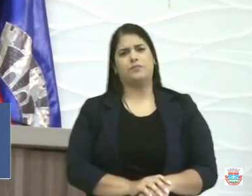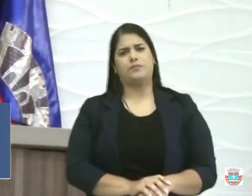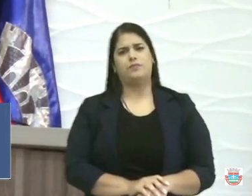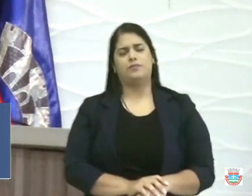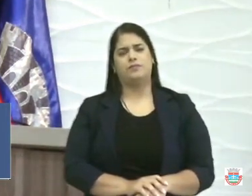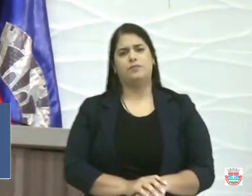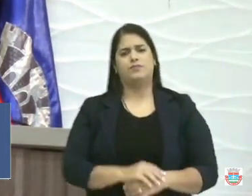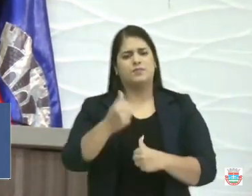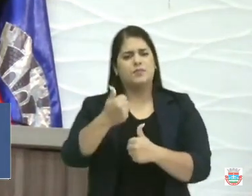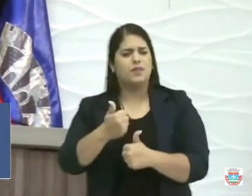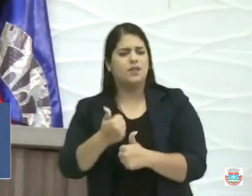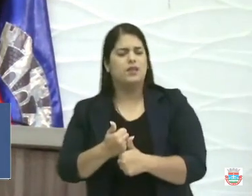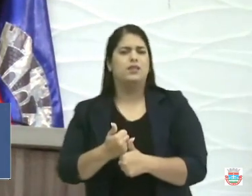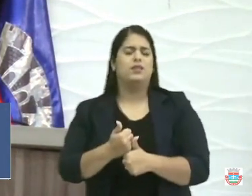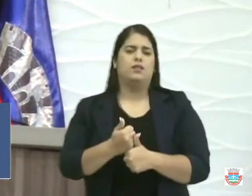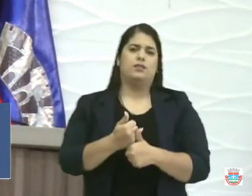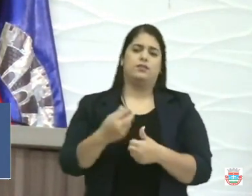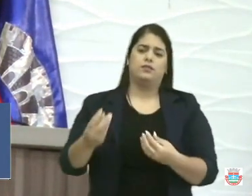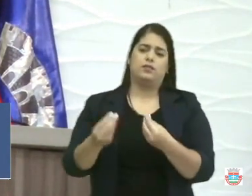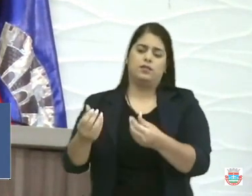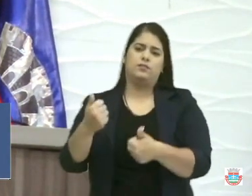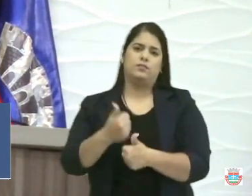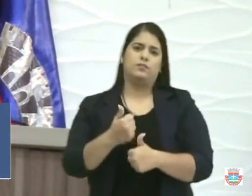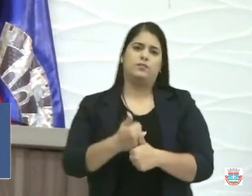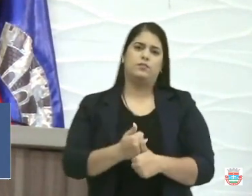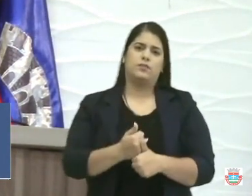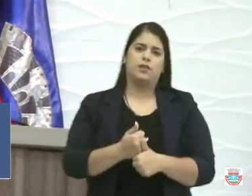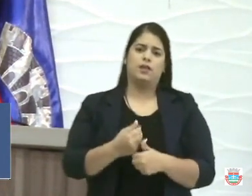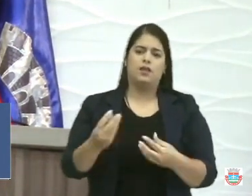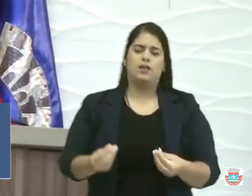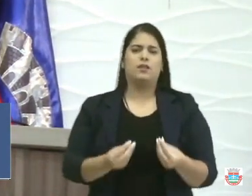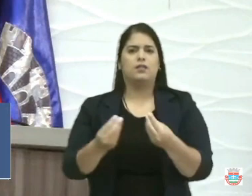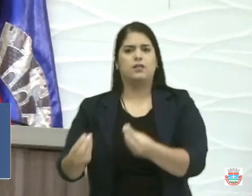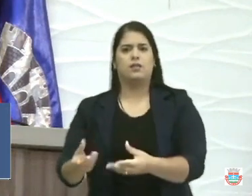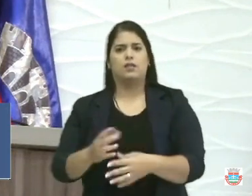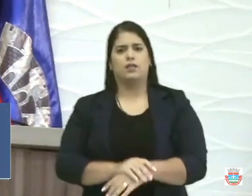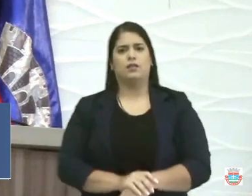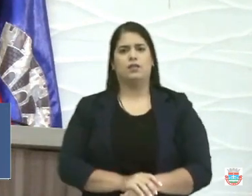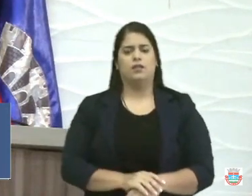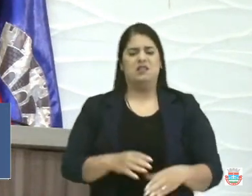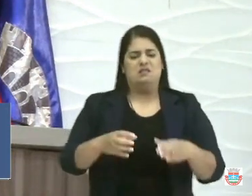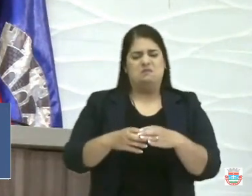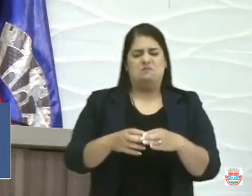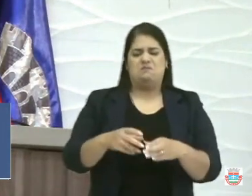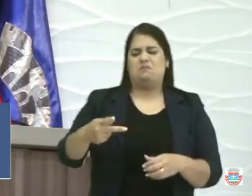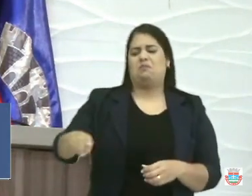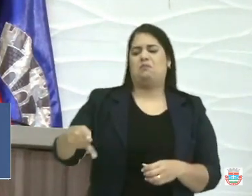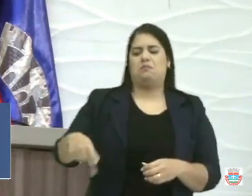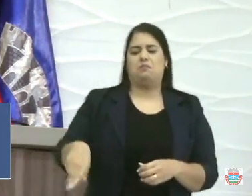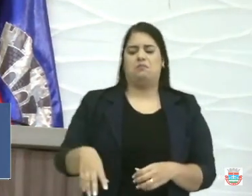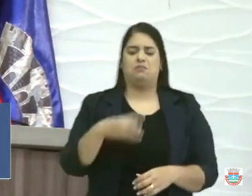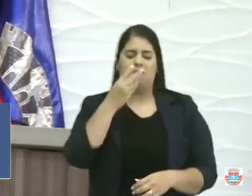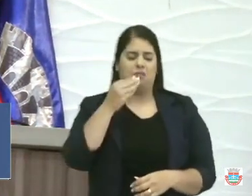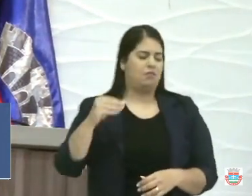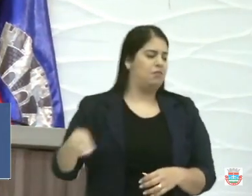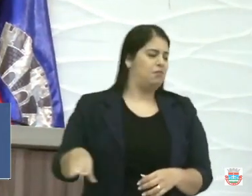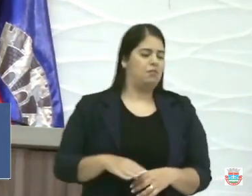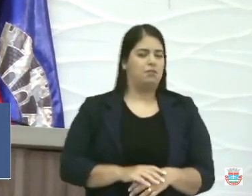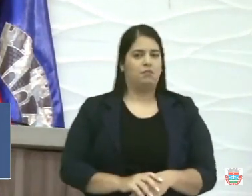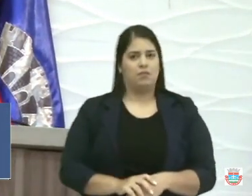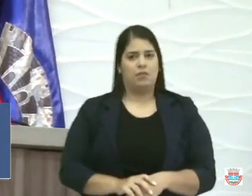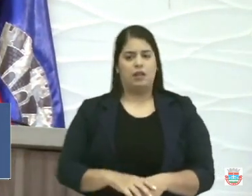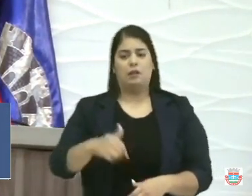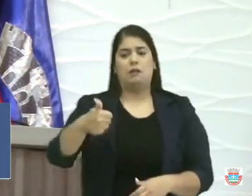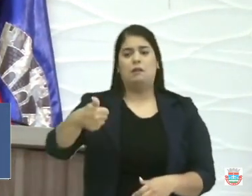ao vice. E vai dar à prefeitura essa raça aí. Que sempre humilhou nós. 20